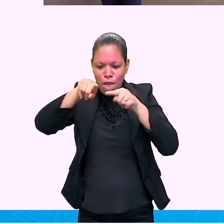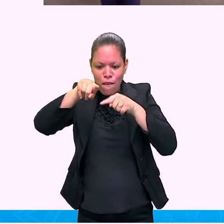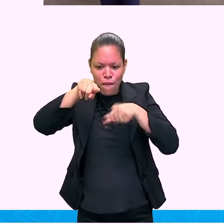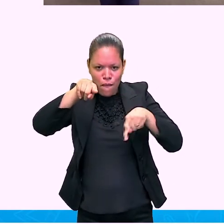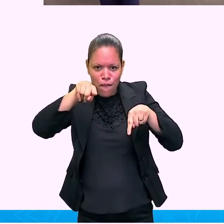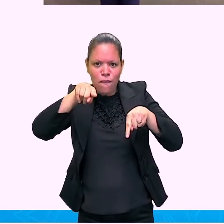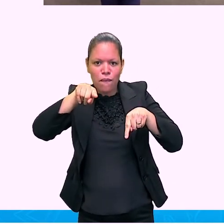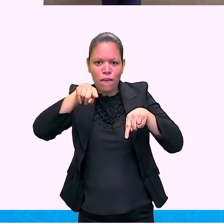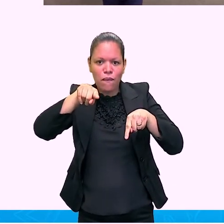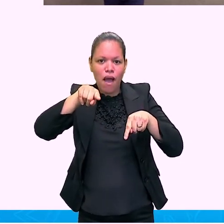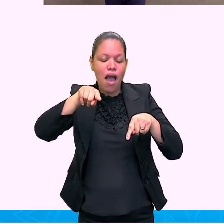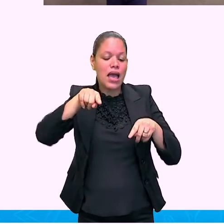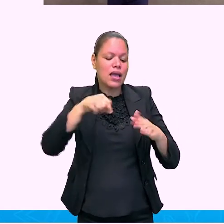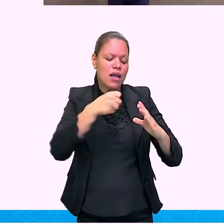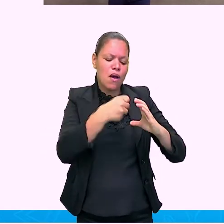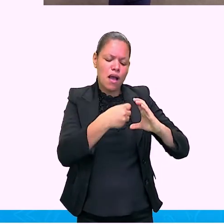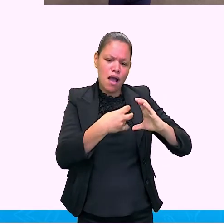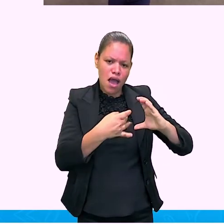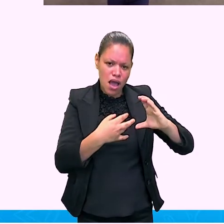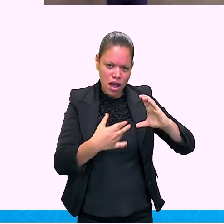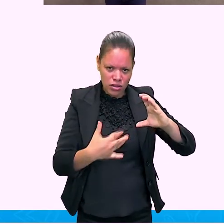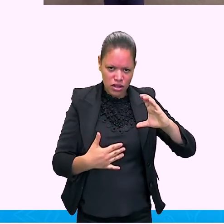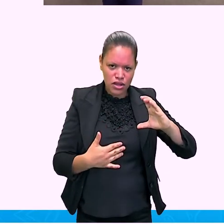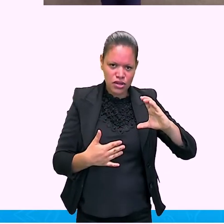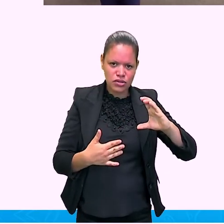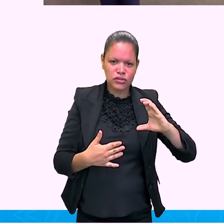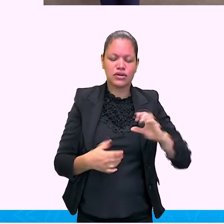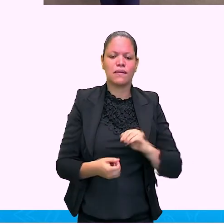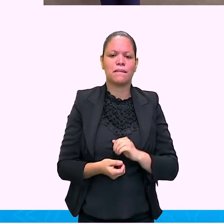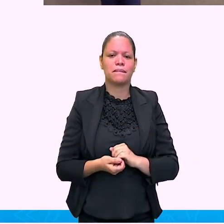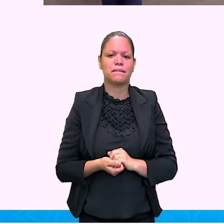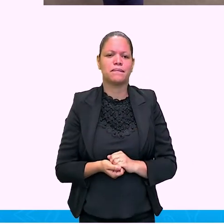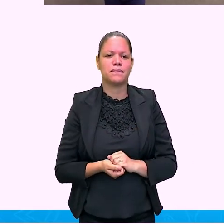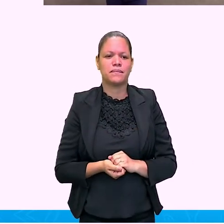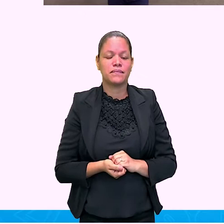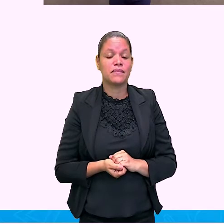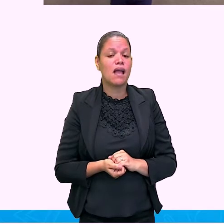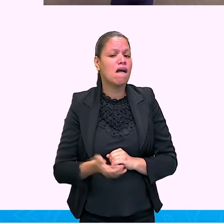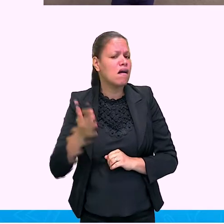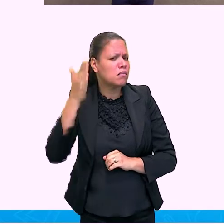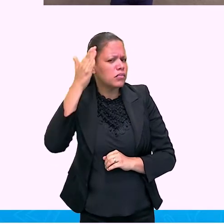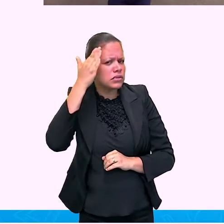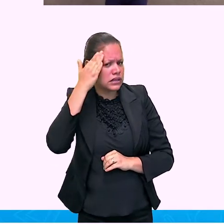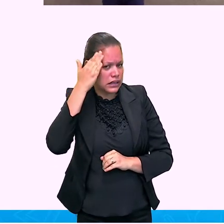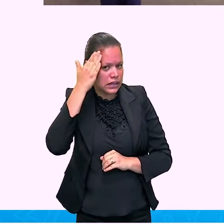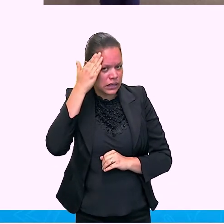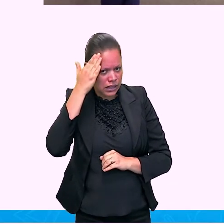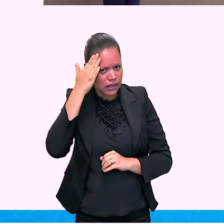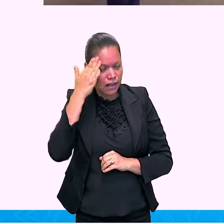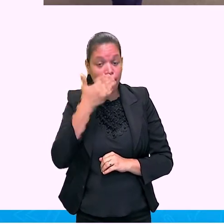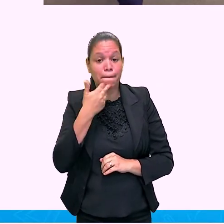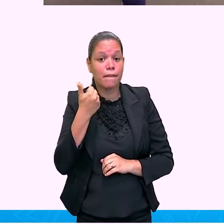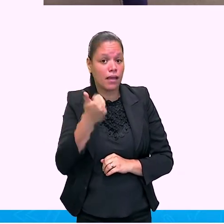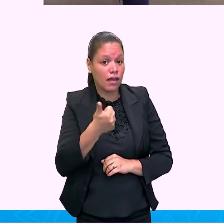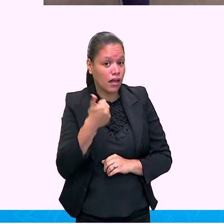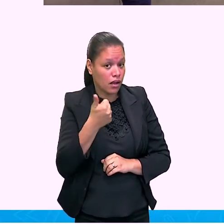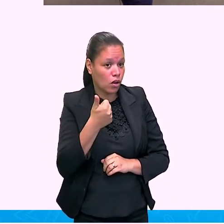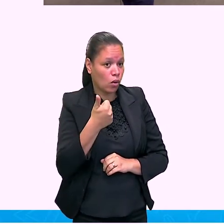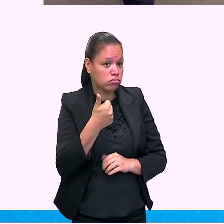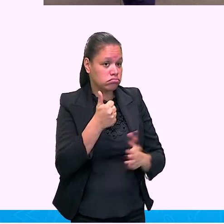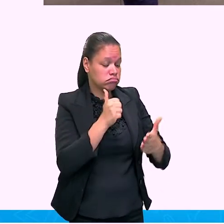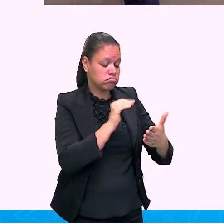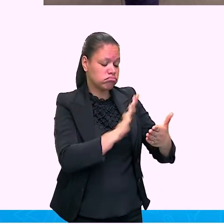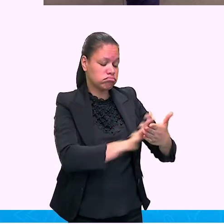ângulo que seja reto. Então, vamos entender agora como a questão dessa reta concorrente. Então,